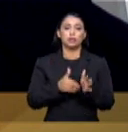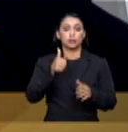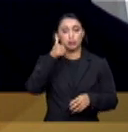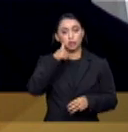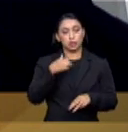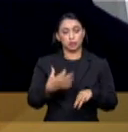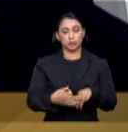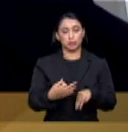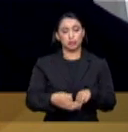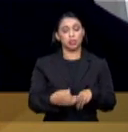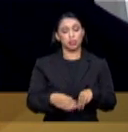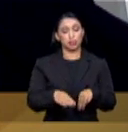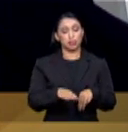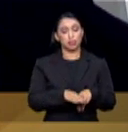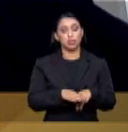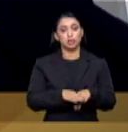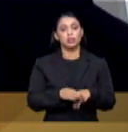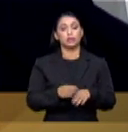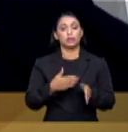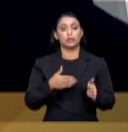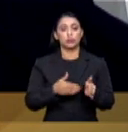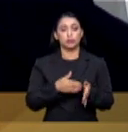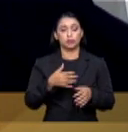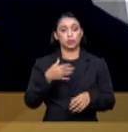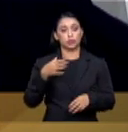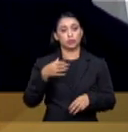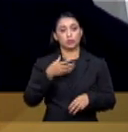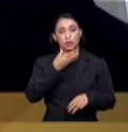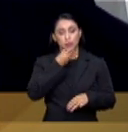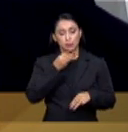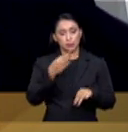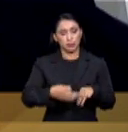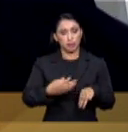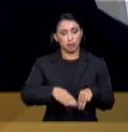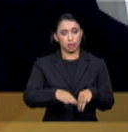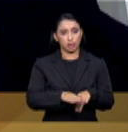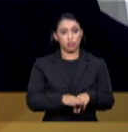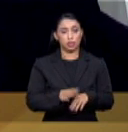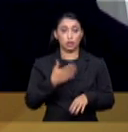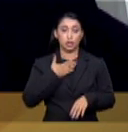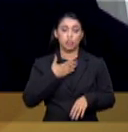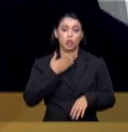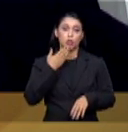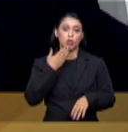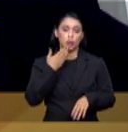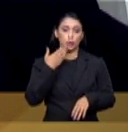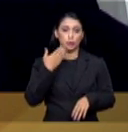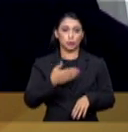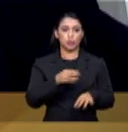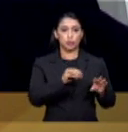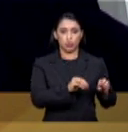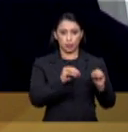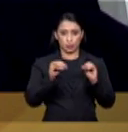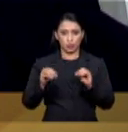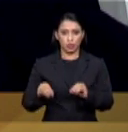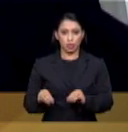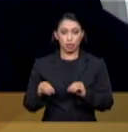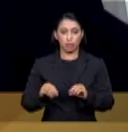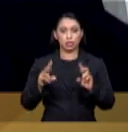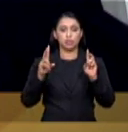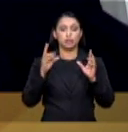os eminentes pares, as senhoras e senhores advogados. Como eu houvera feito o destaque, senhor presidente, seguindo a